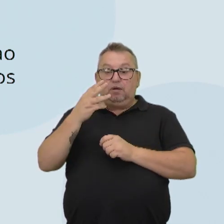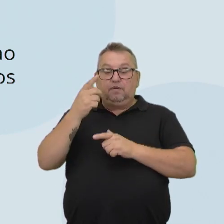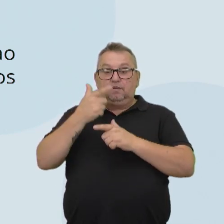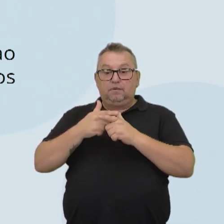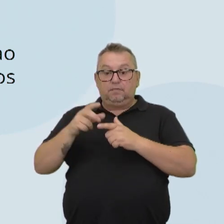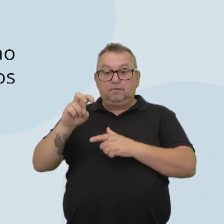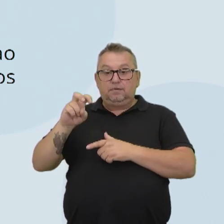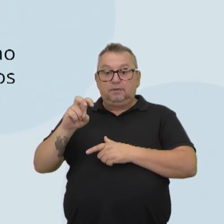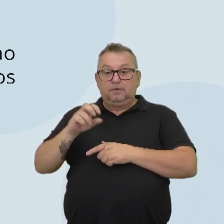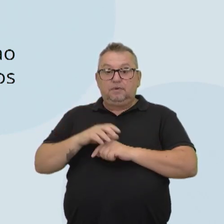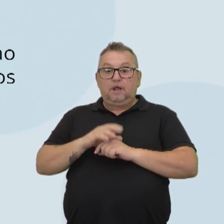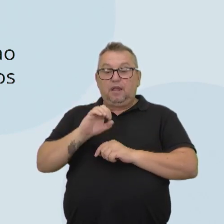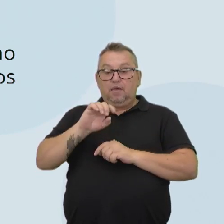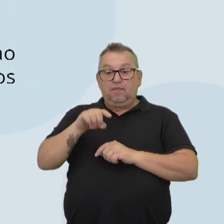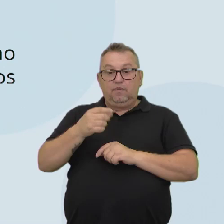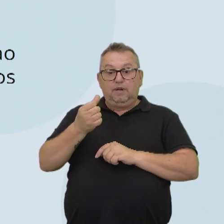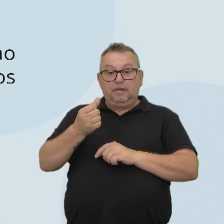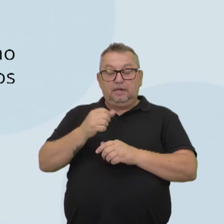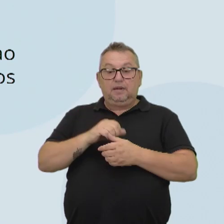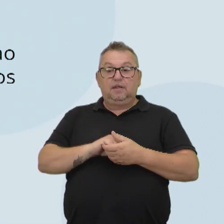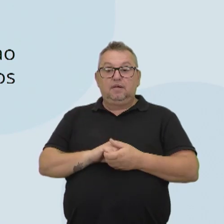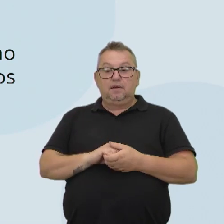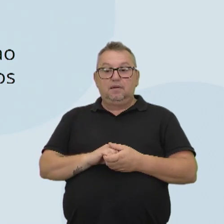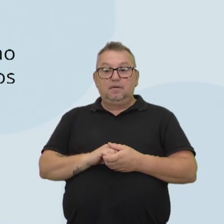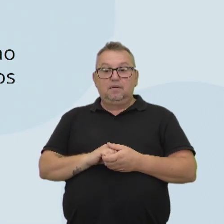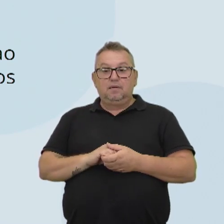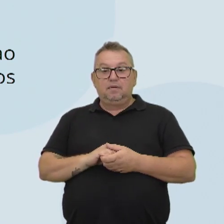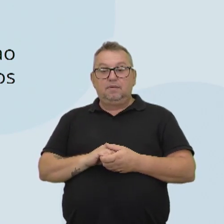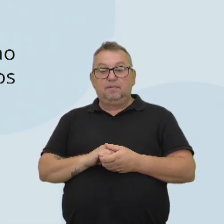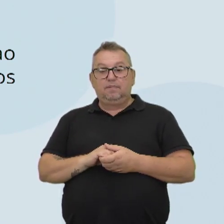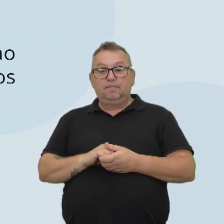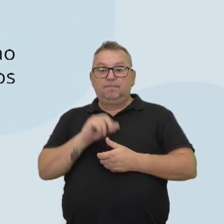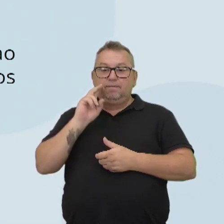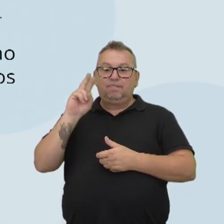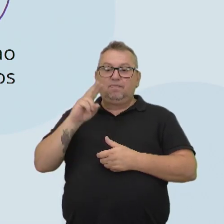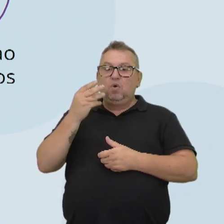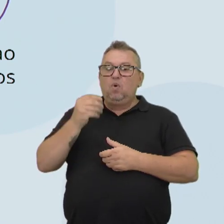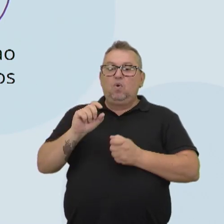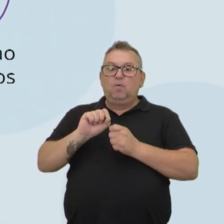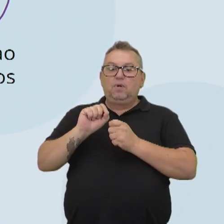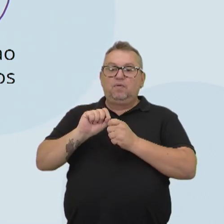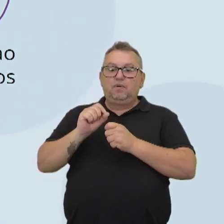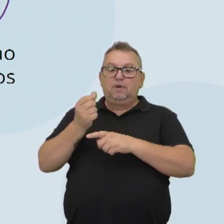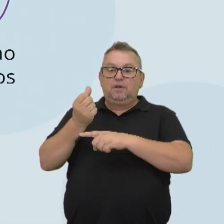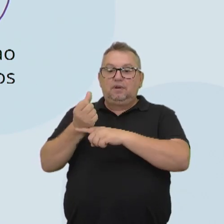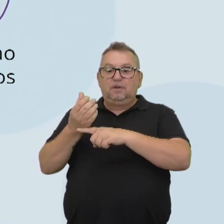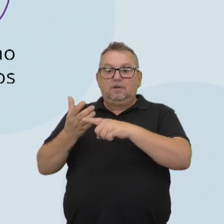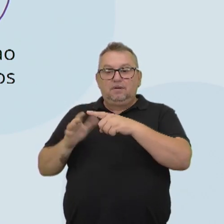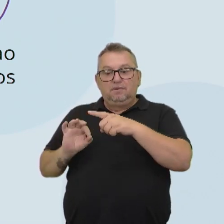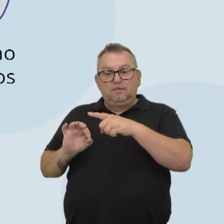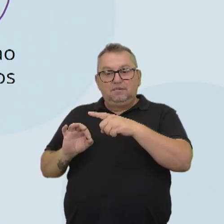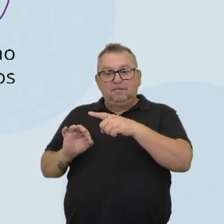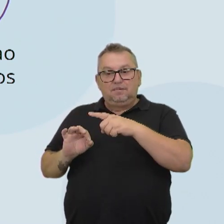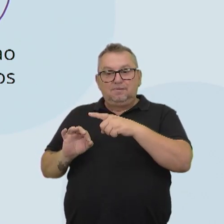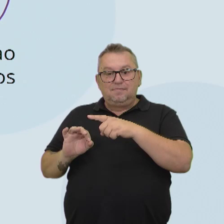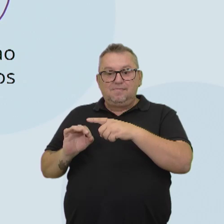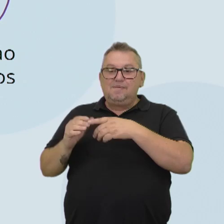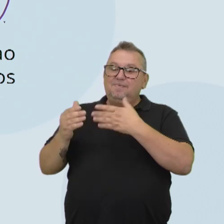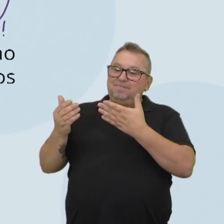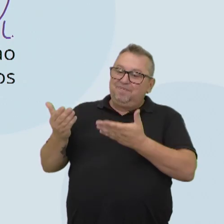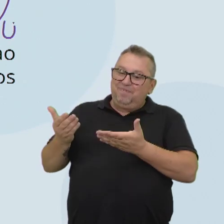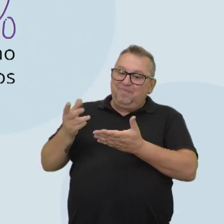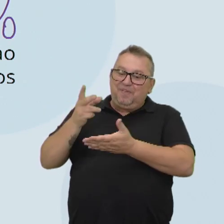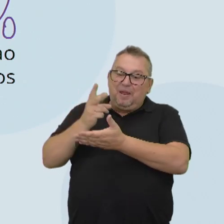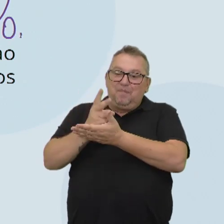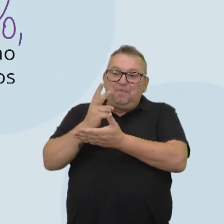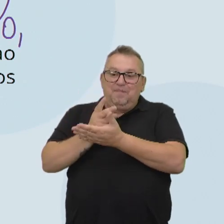lá 6 décimos. Show. E aqui, ó, olha essa fração. Como que a gente lê isso aqui, Tony? 6 décimos. 6 décimos é a